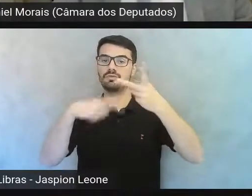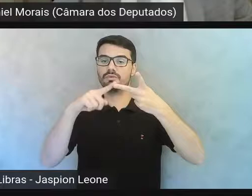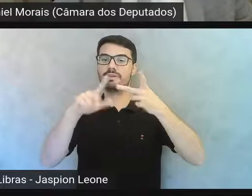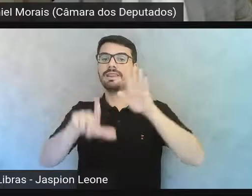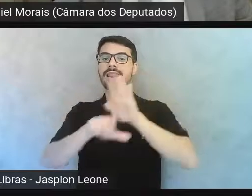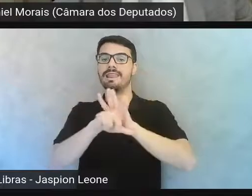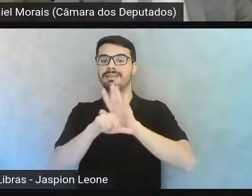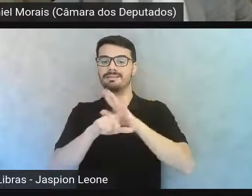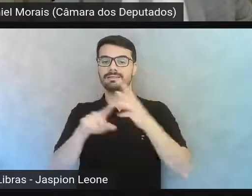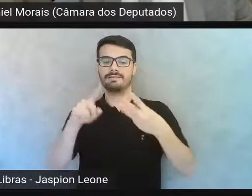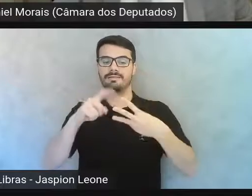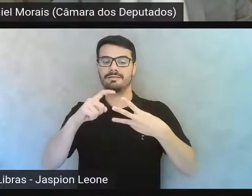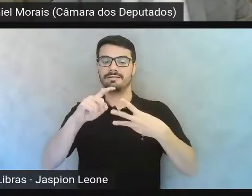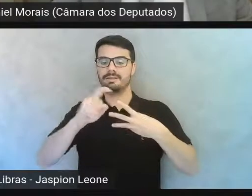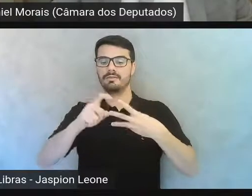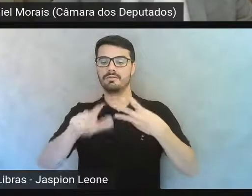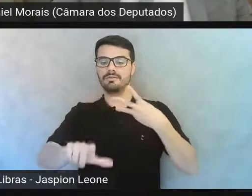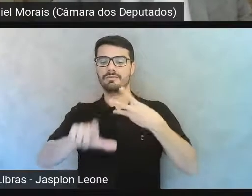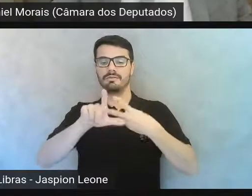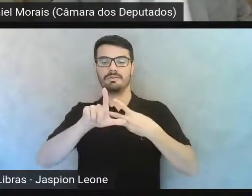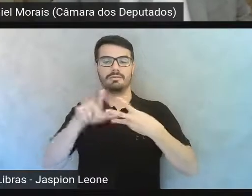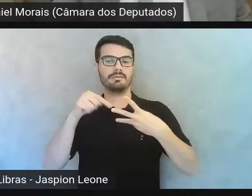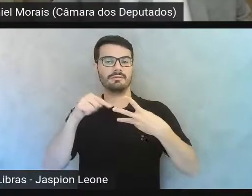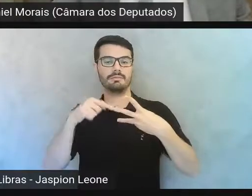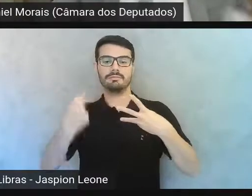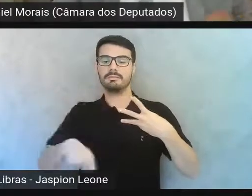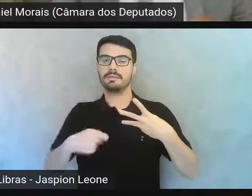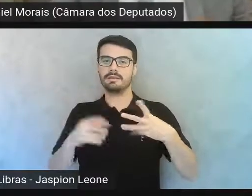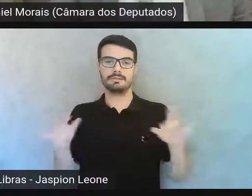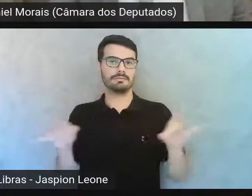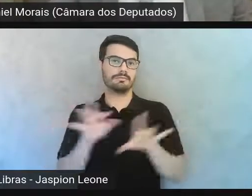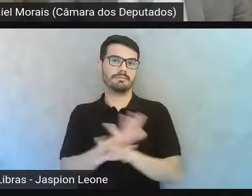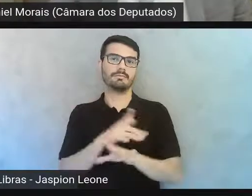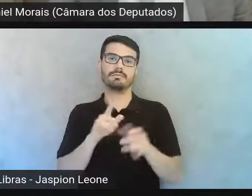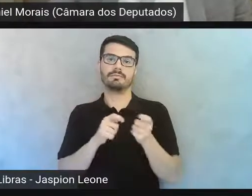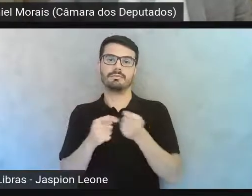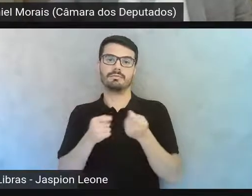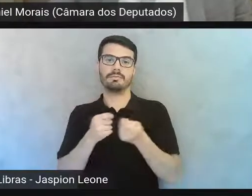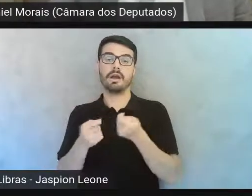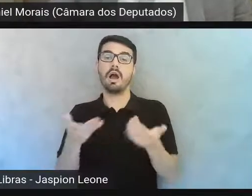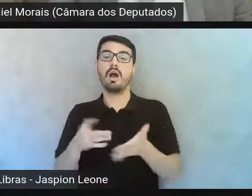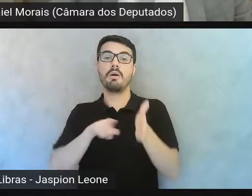vem a pergunta, enfim, que eu vou direcionar ao